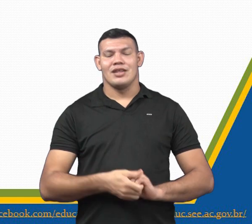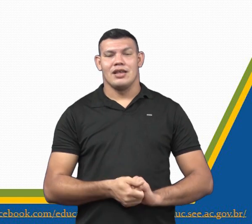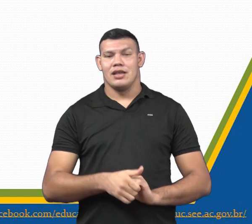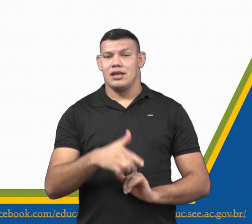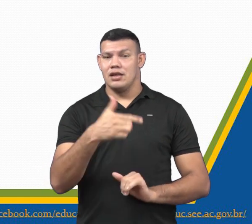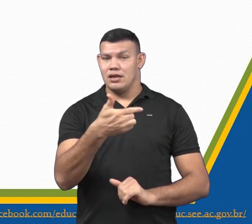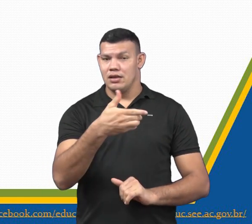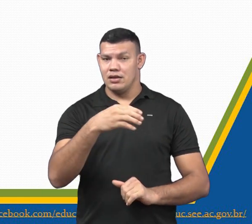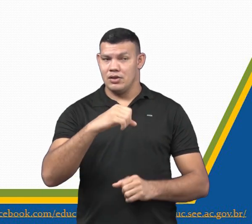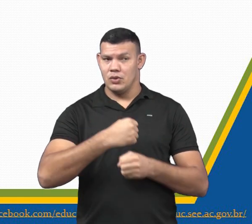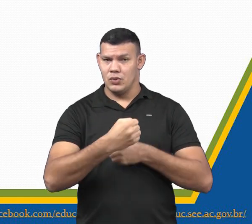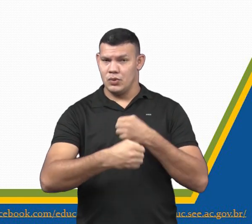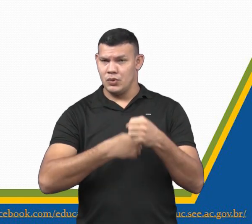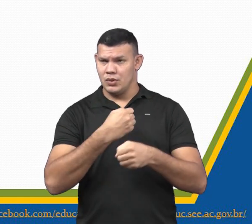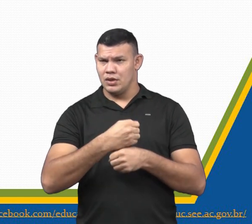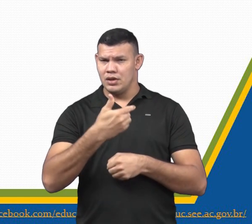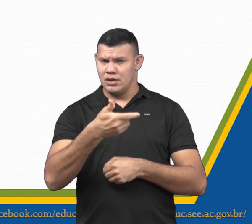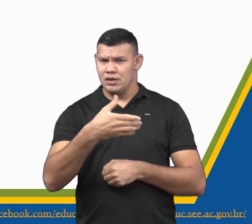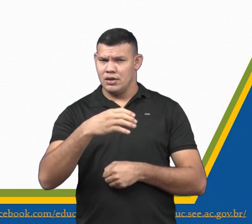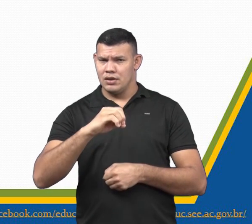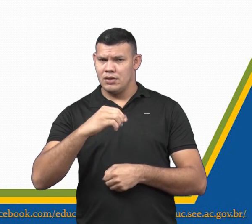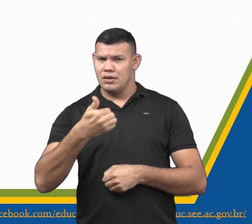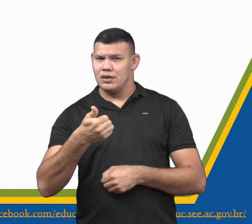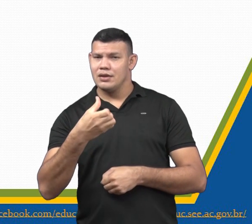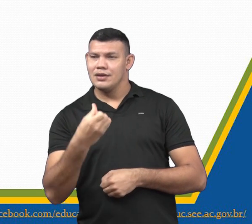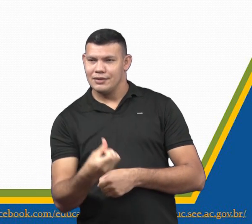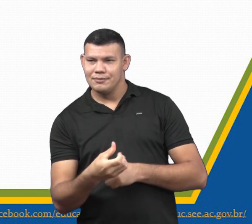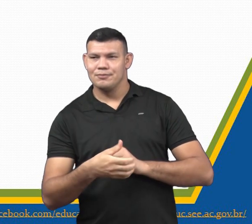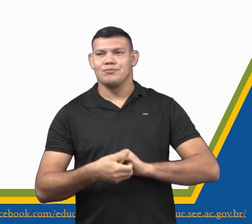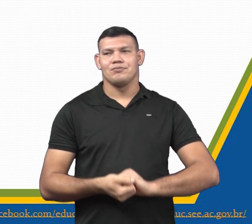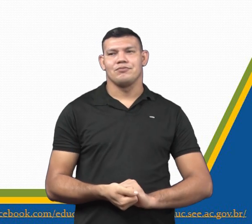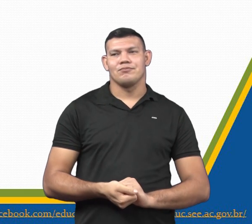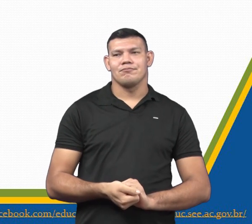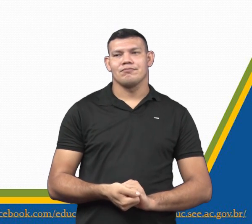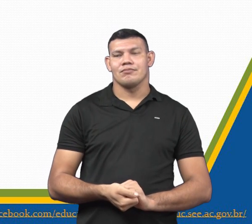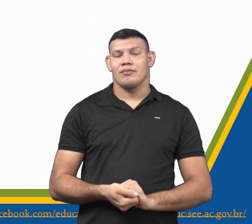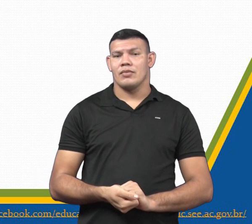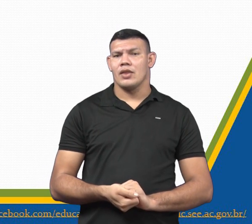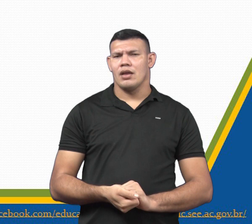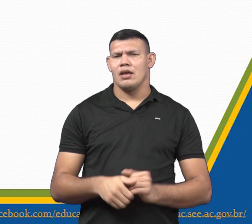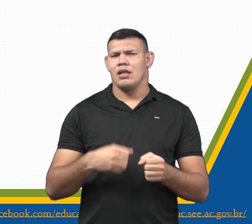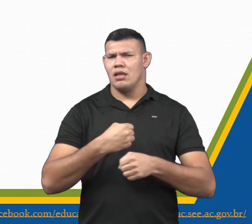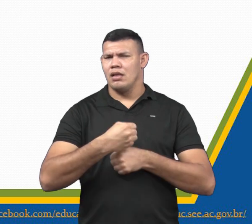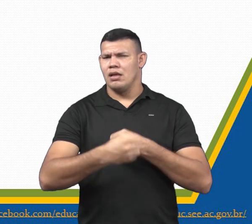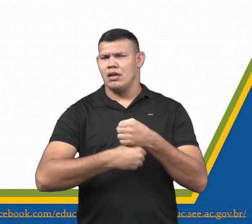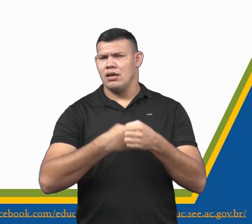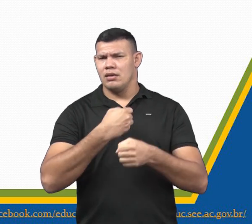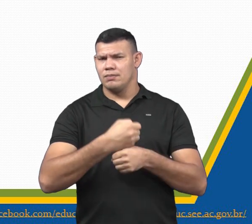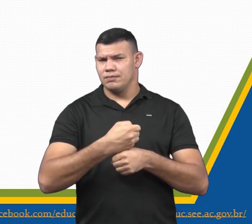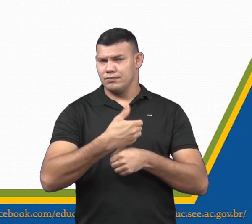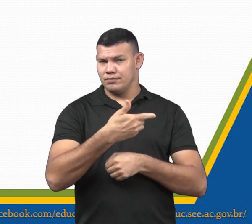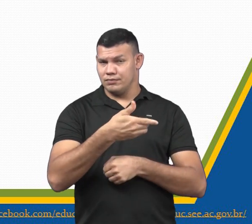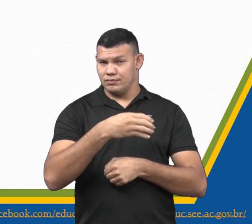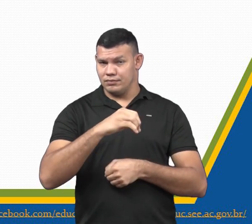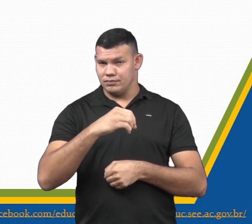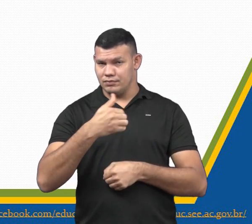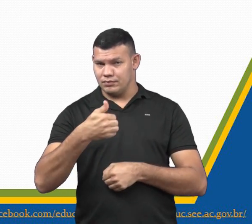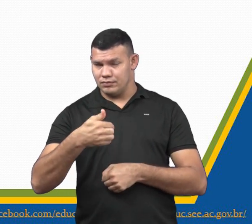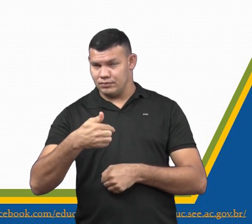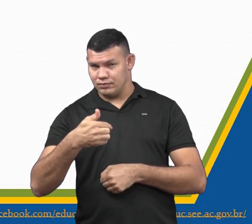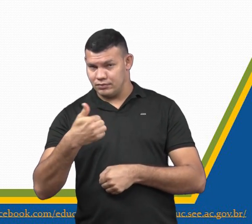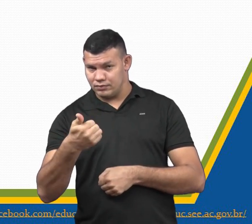ok? Continuando nessa linha do tempo, olha só. Tem lá em 2017, bem aí, ó.